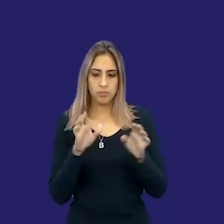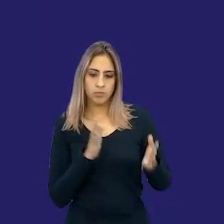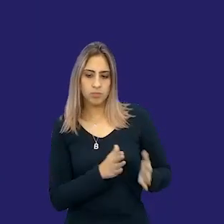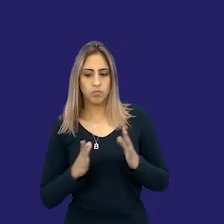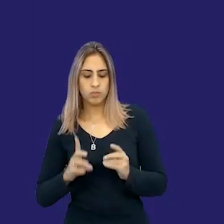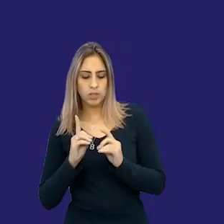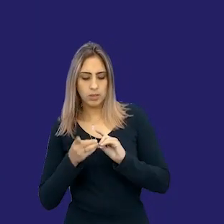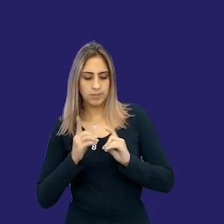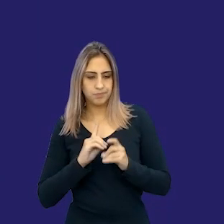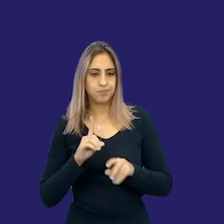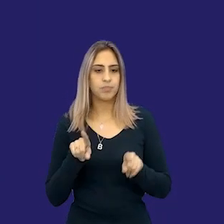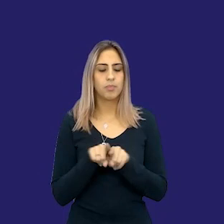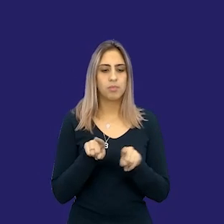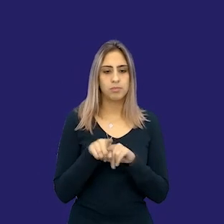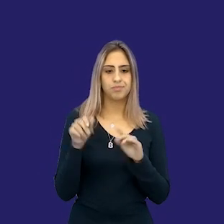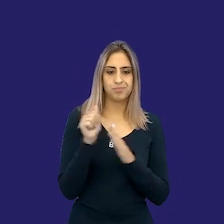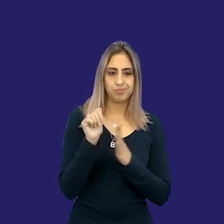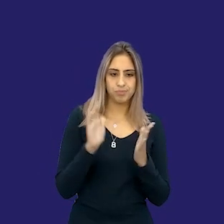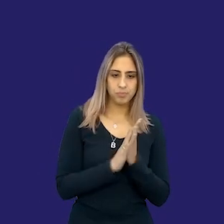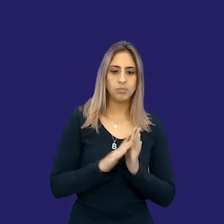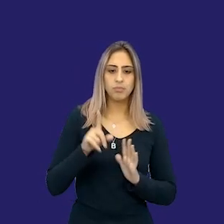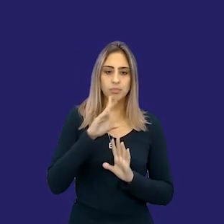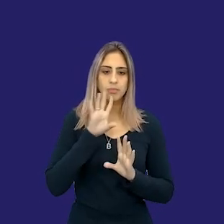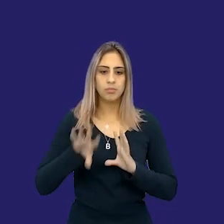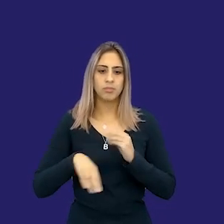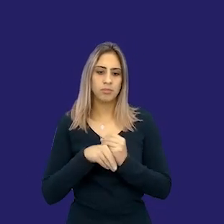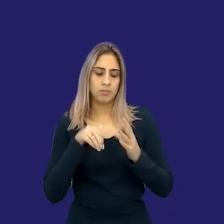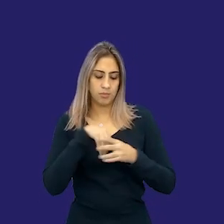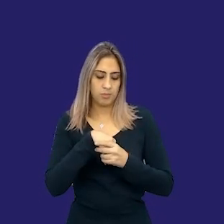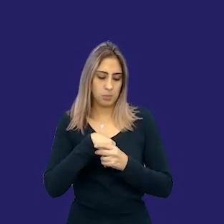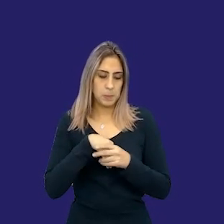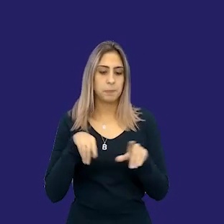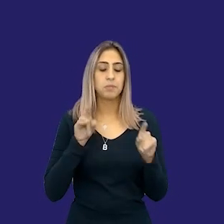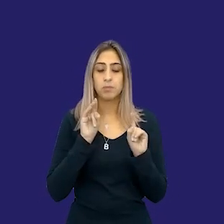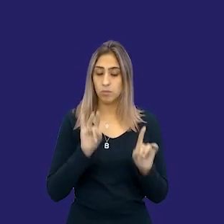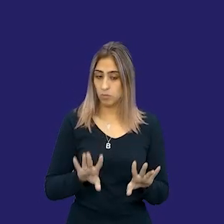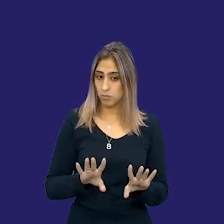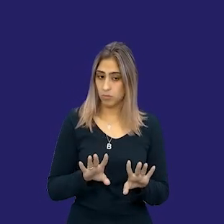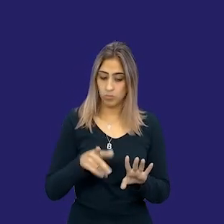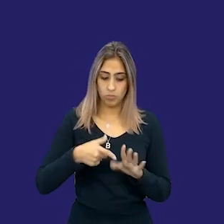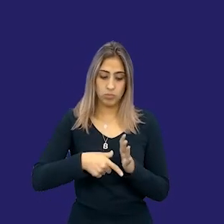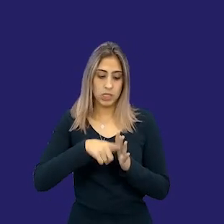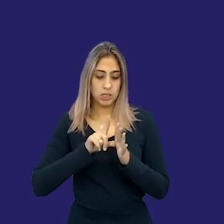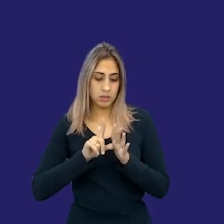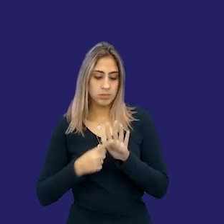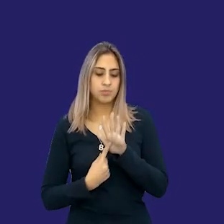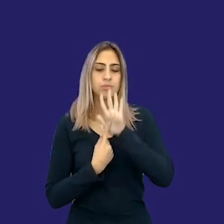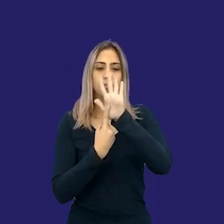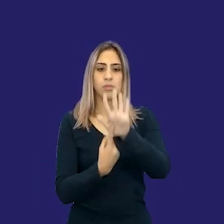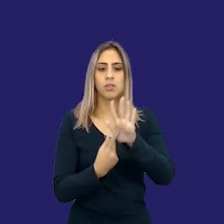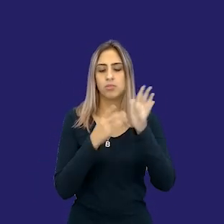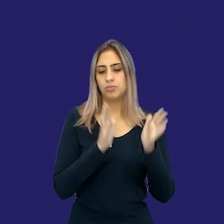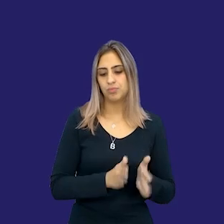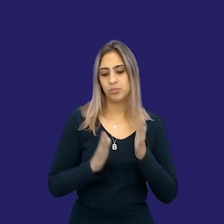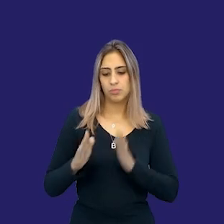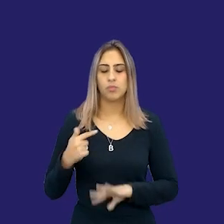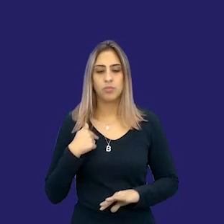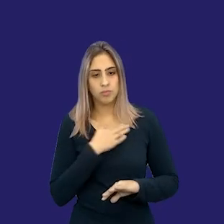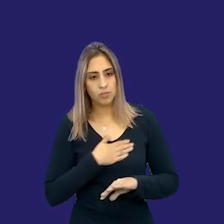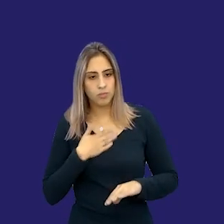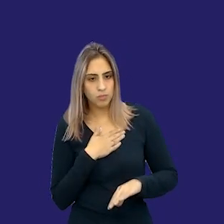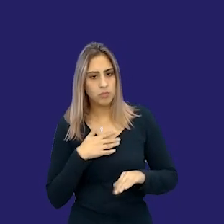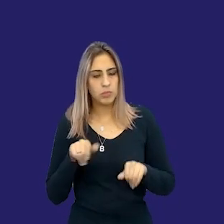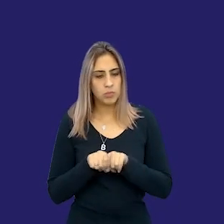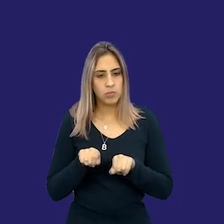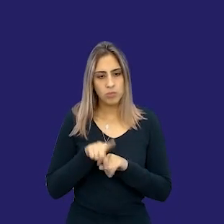sequência didática e as atividades que a compõem. Só que, antes de apresentar a sequência, gostaria de trazer